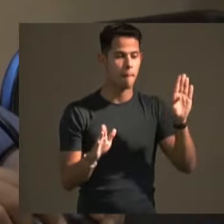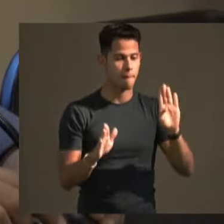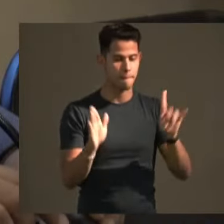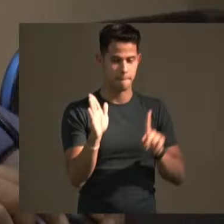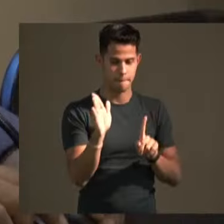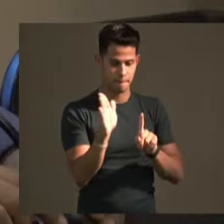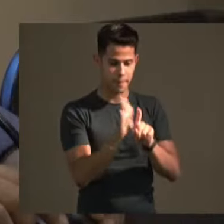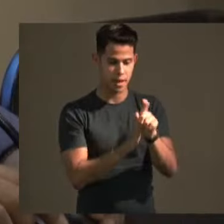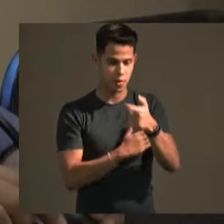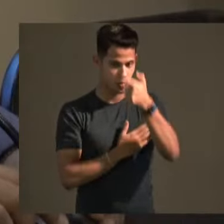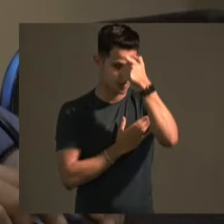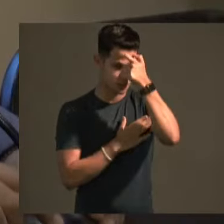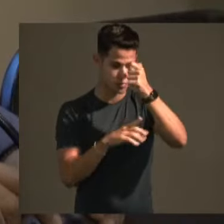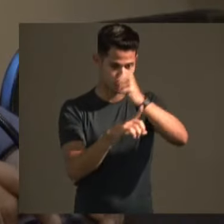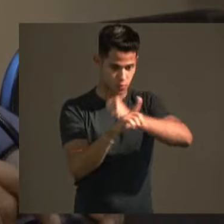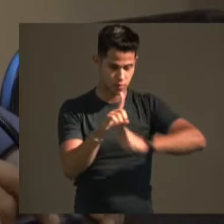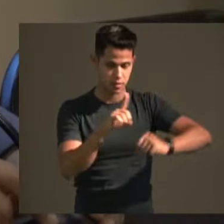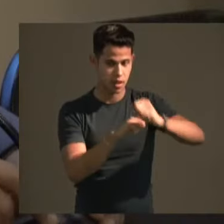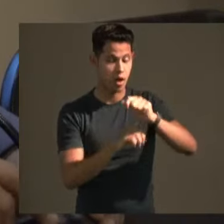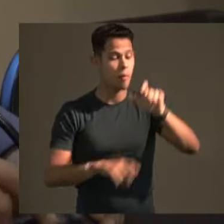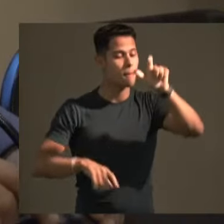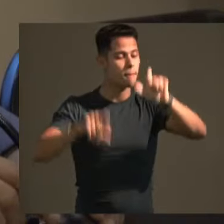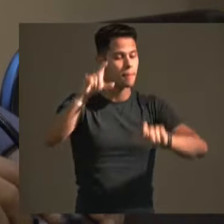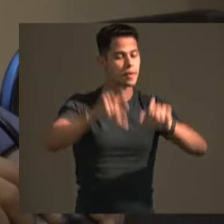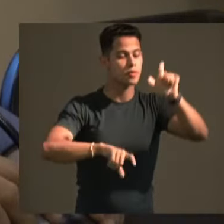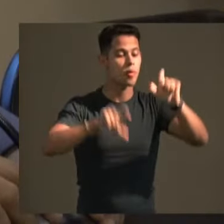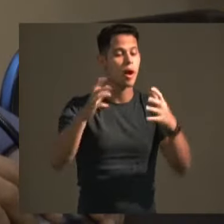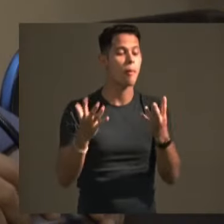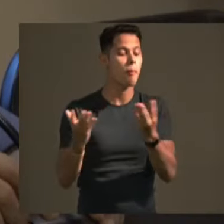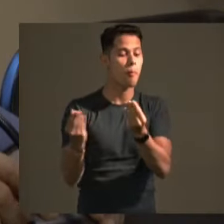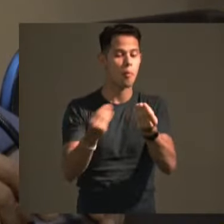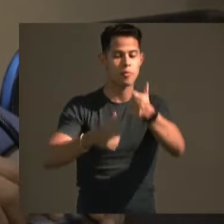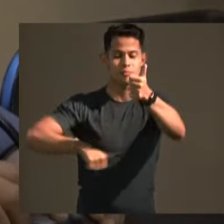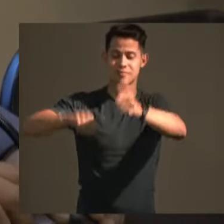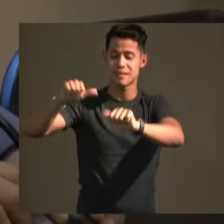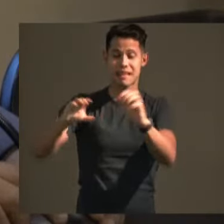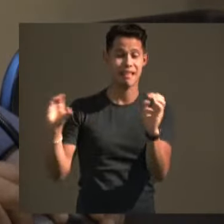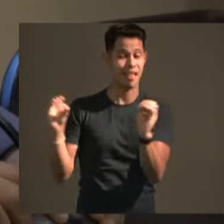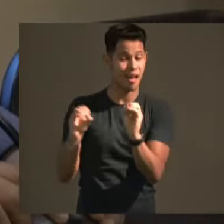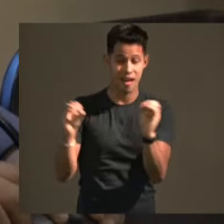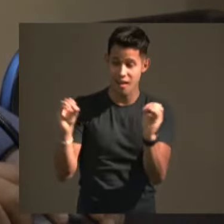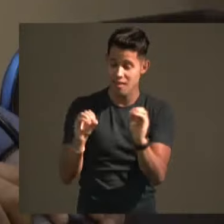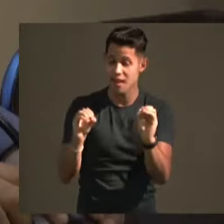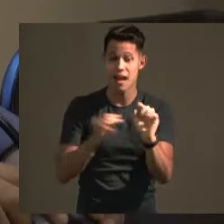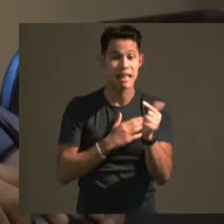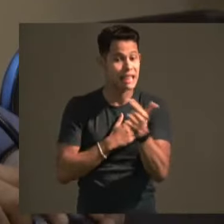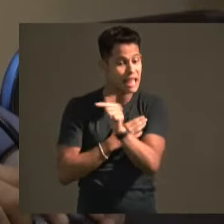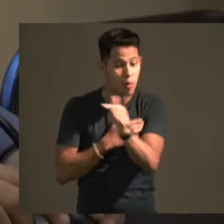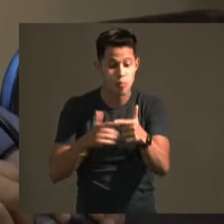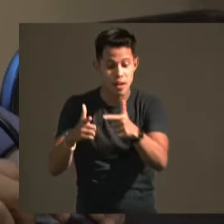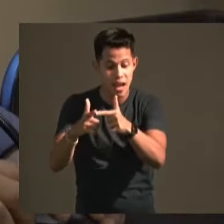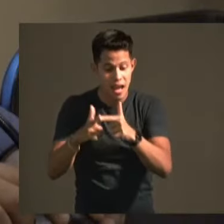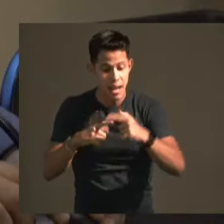muitas pessoas que não foram diagnosticadas, que não foram validadas, né, fazendo a